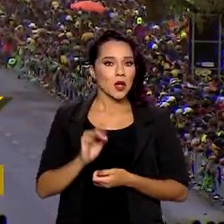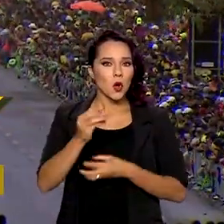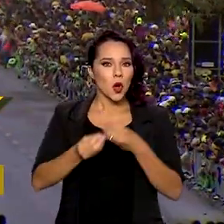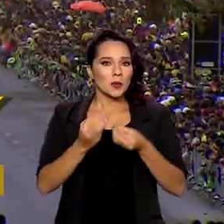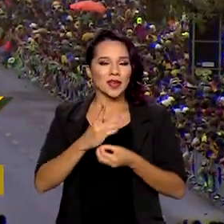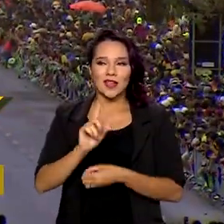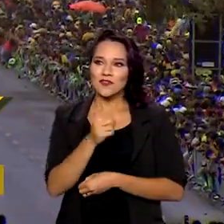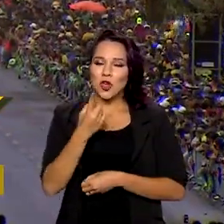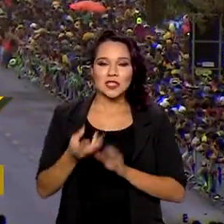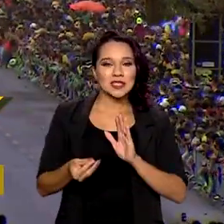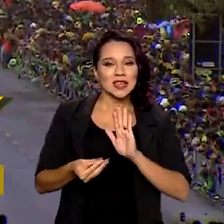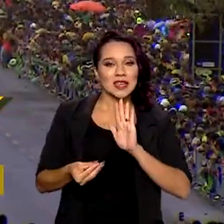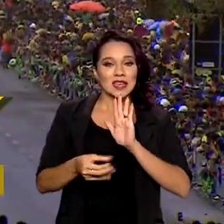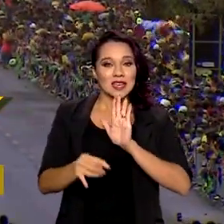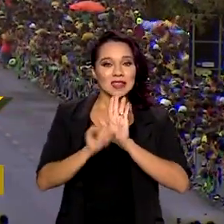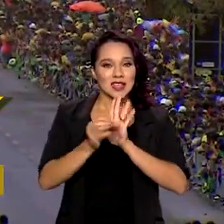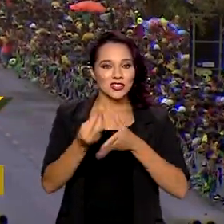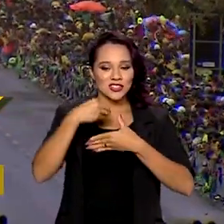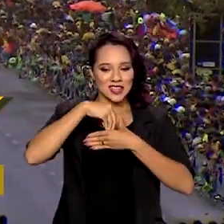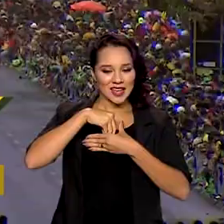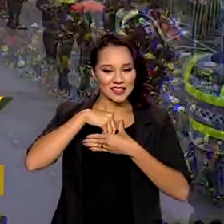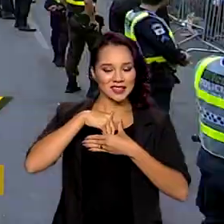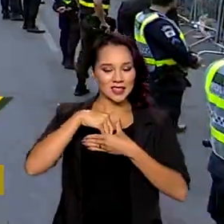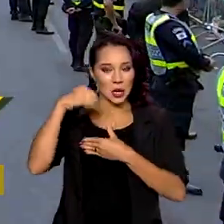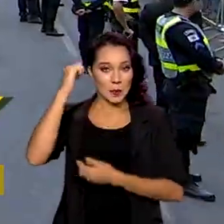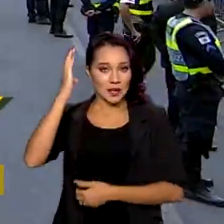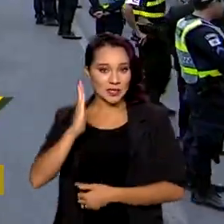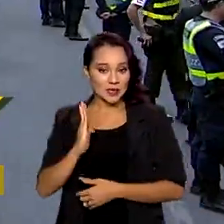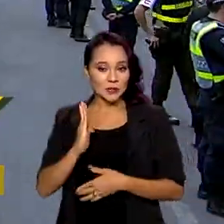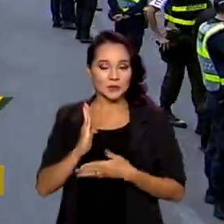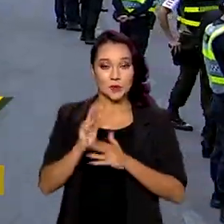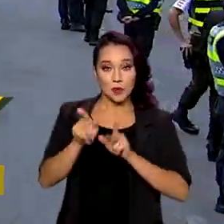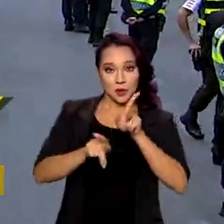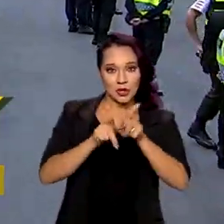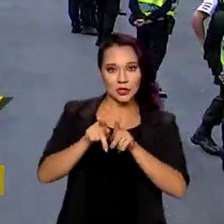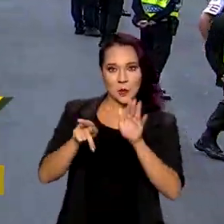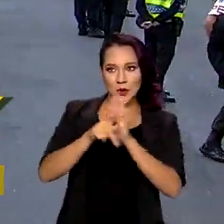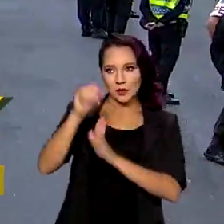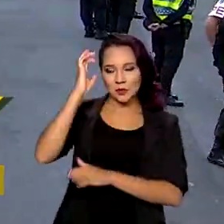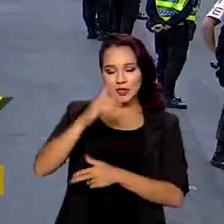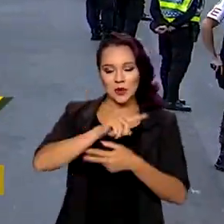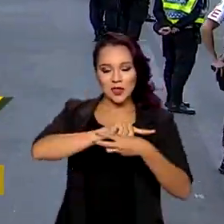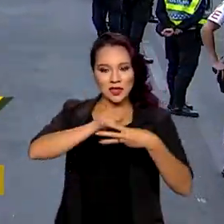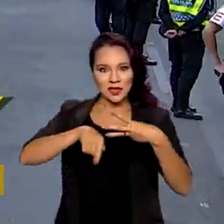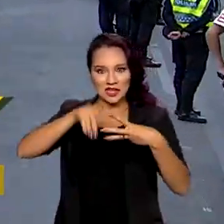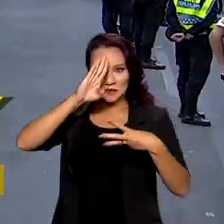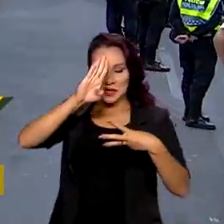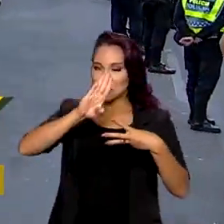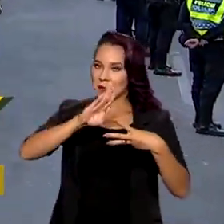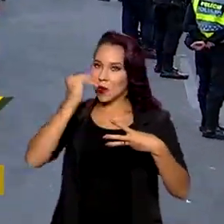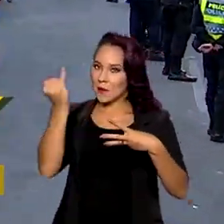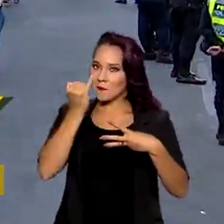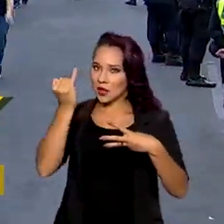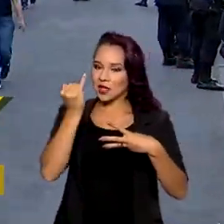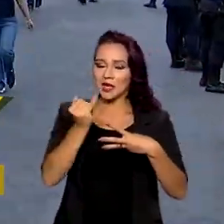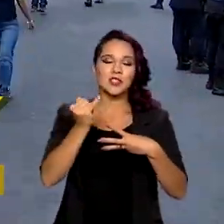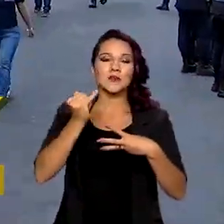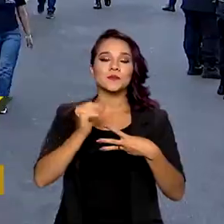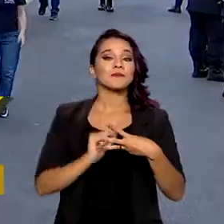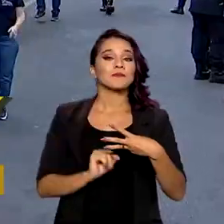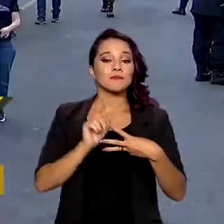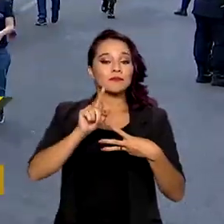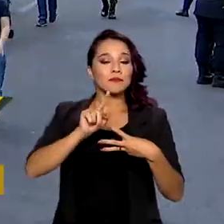nossa identidade, né, o brasileiro, então, ele tem três traços principais que eu considero fundamentais de se